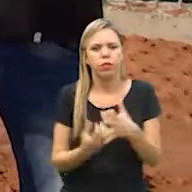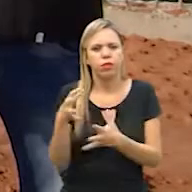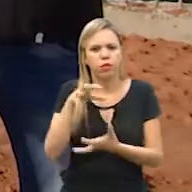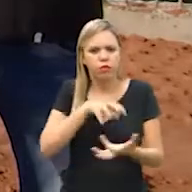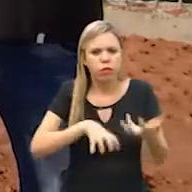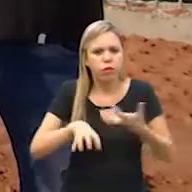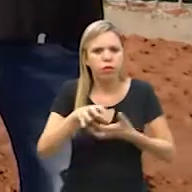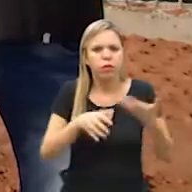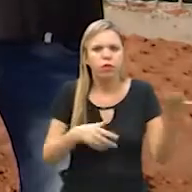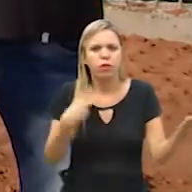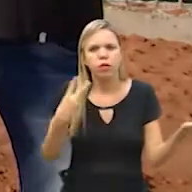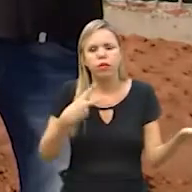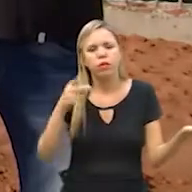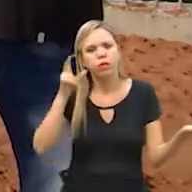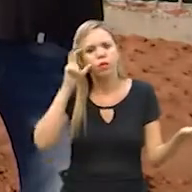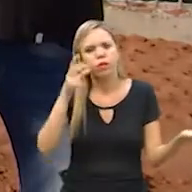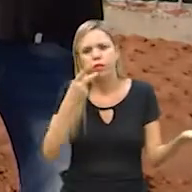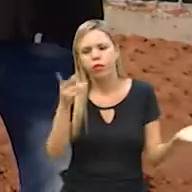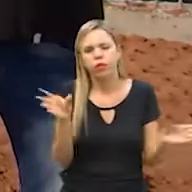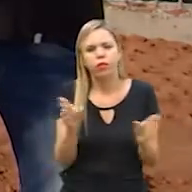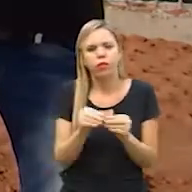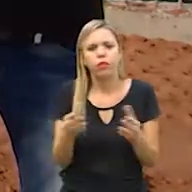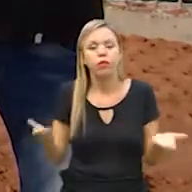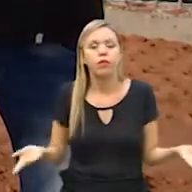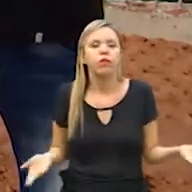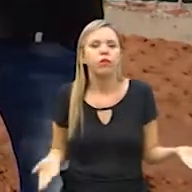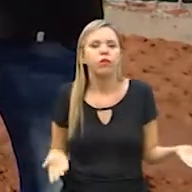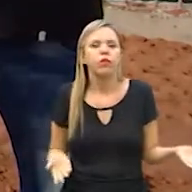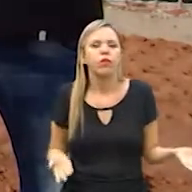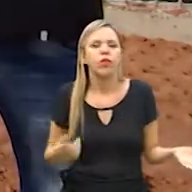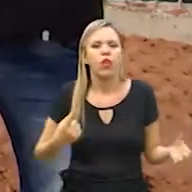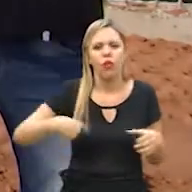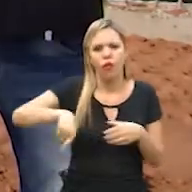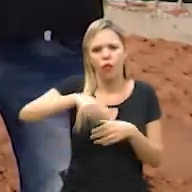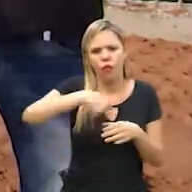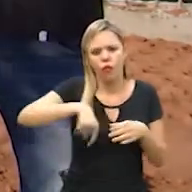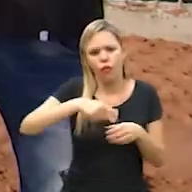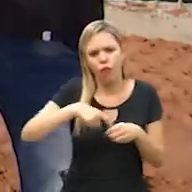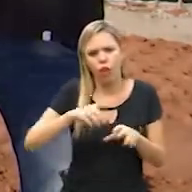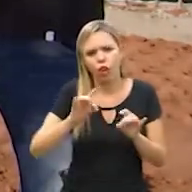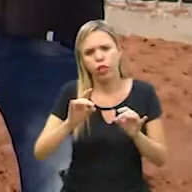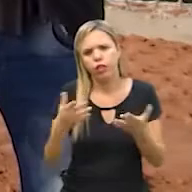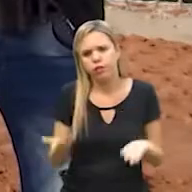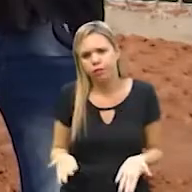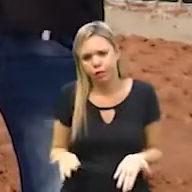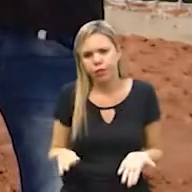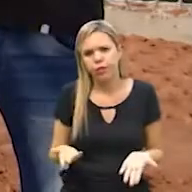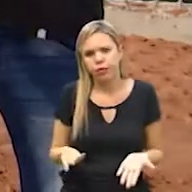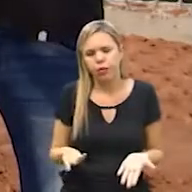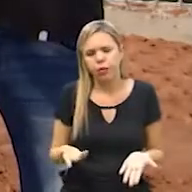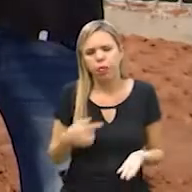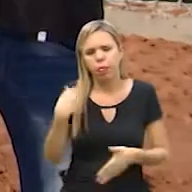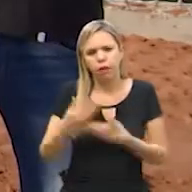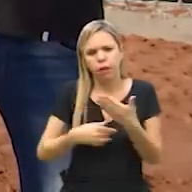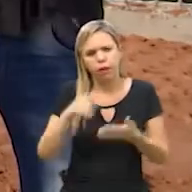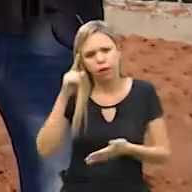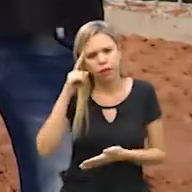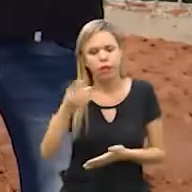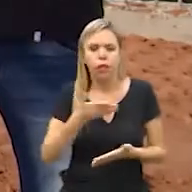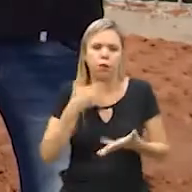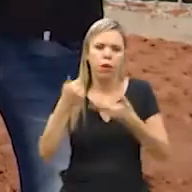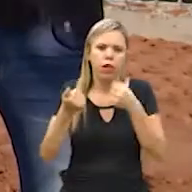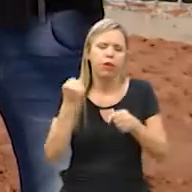gera alguns conflitos. Como o vereador Carlinhos terminou de dizer, é uma volta ali, um detalhe aqui, que pode no dia a